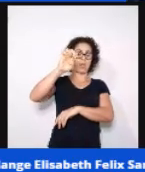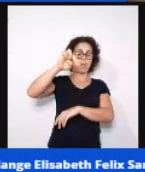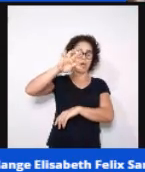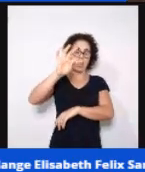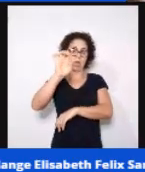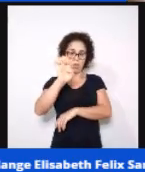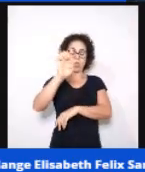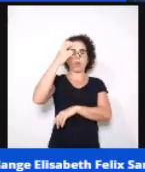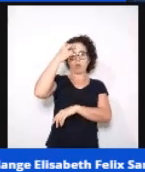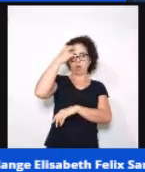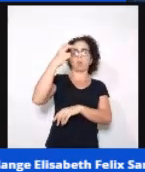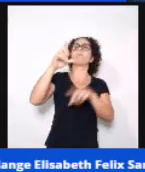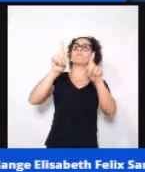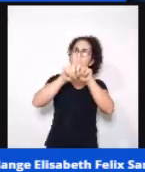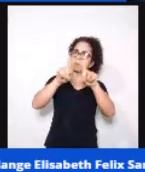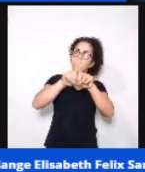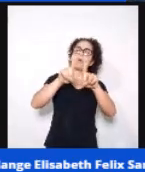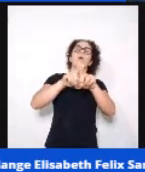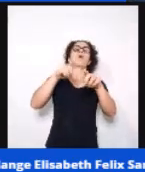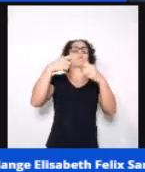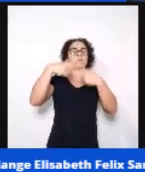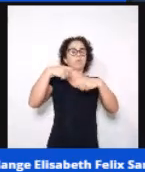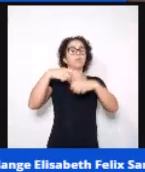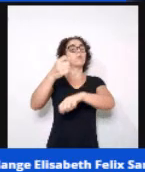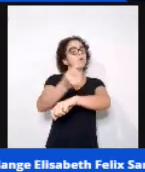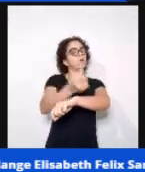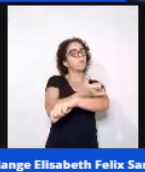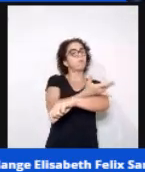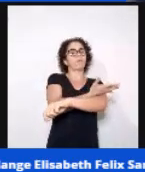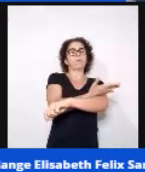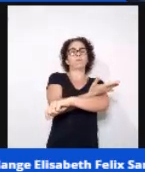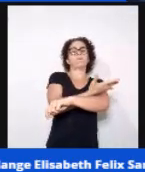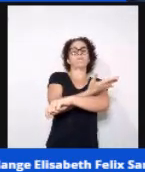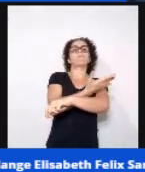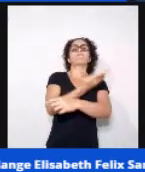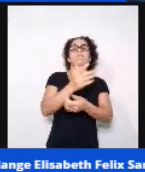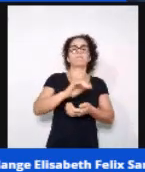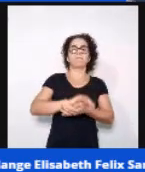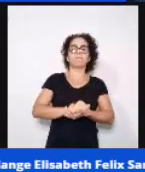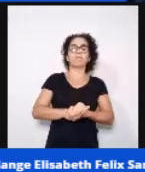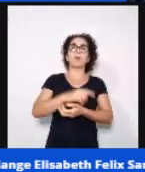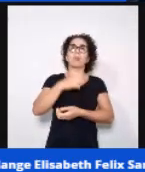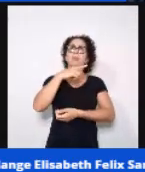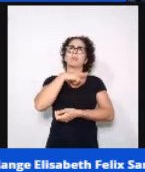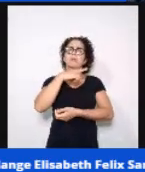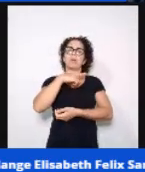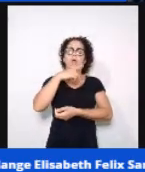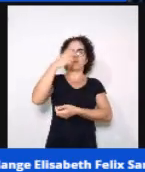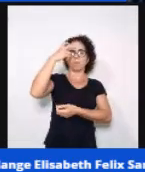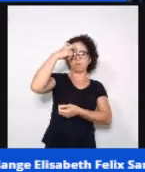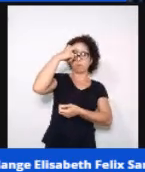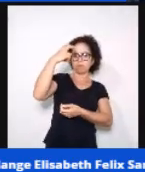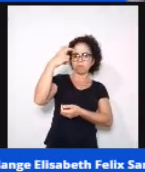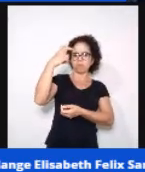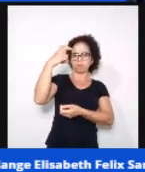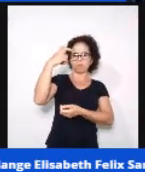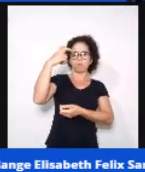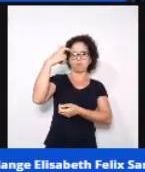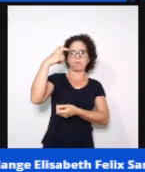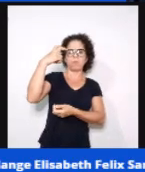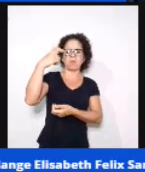meu comportamento, são as minhas emoções. Por que isso? Se eu tenho a inteligência, se eu tenho esse quociente